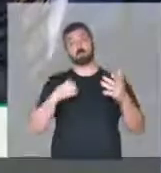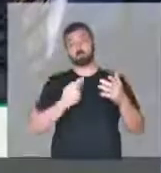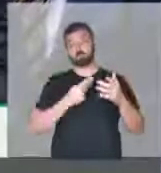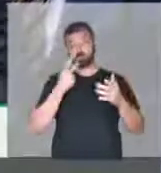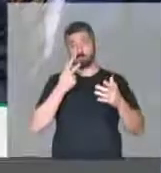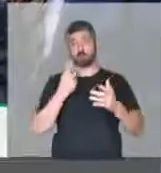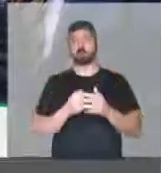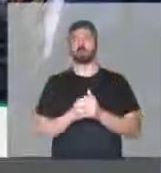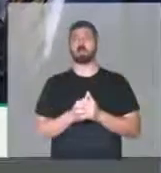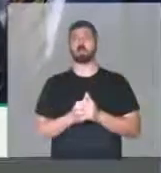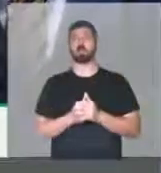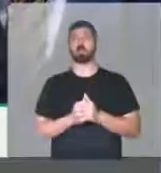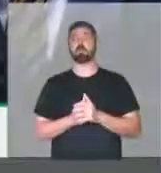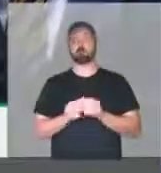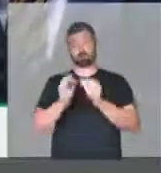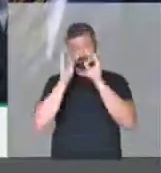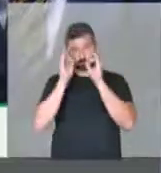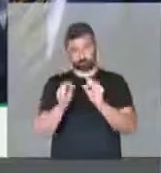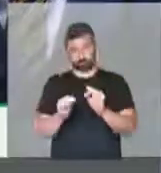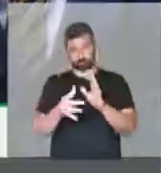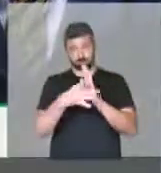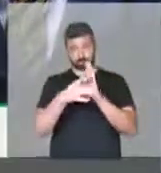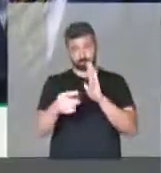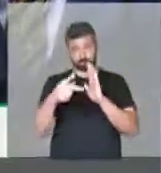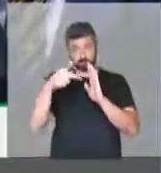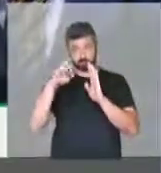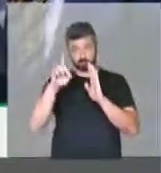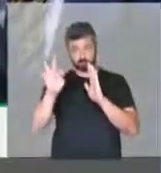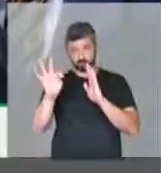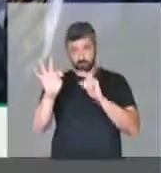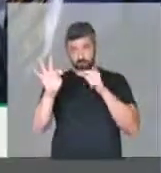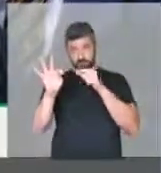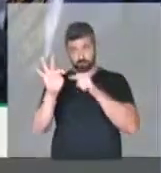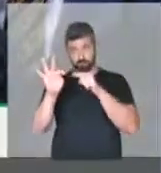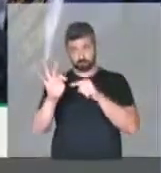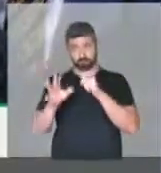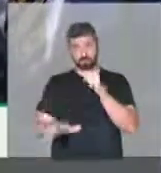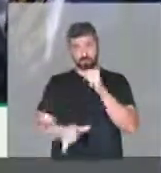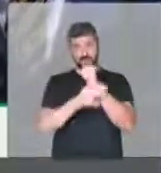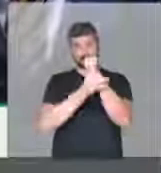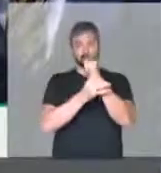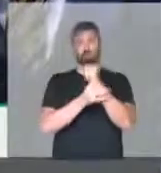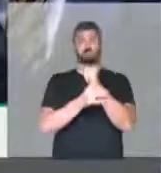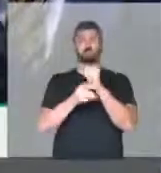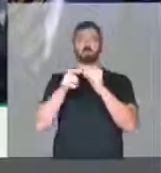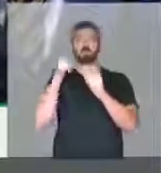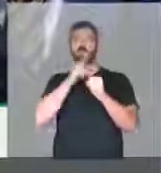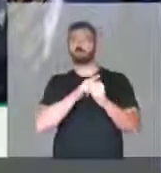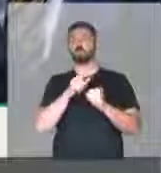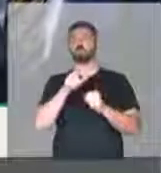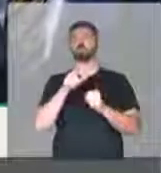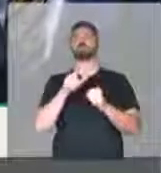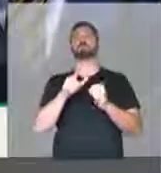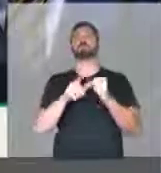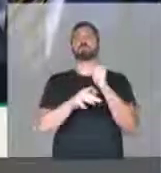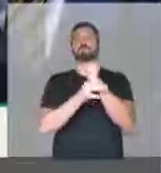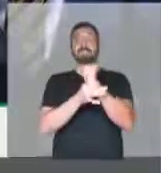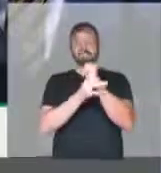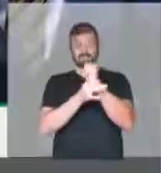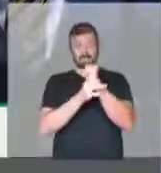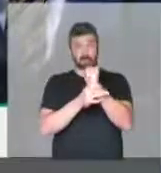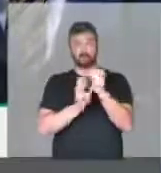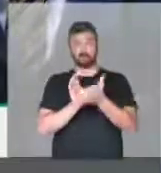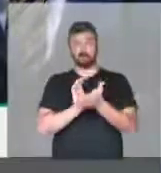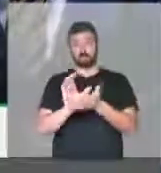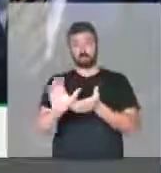preciso esclarecer que exatamente esse destaque do PDT, ele assegura que se possa ter segurança para